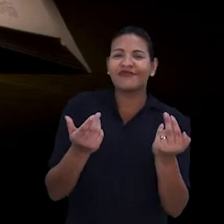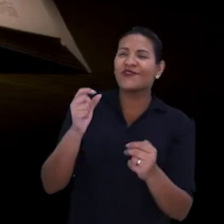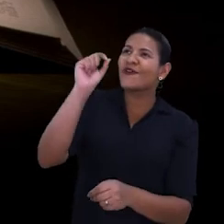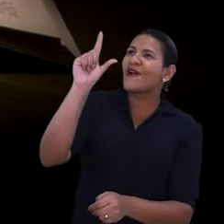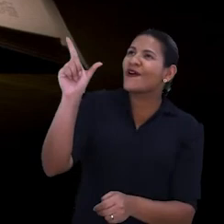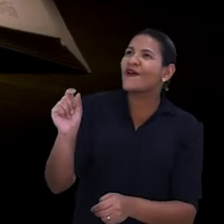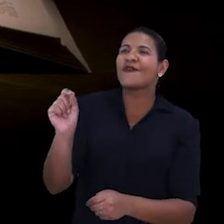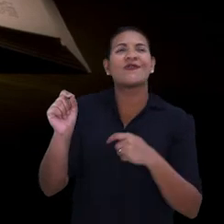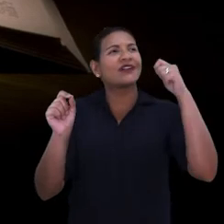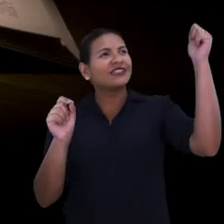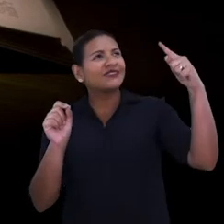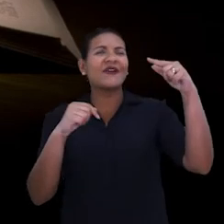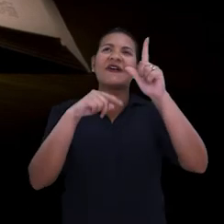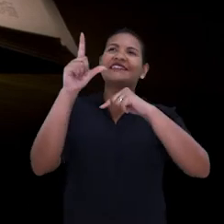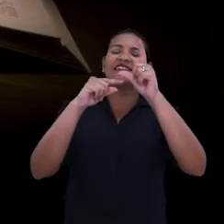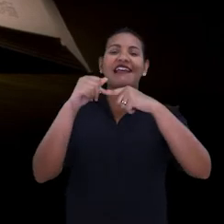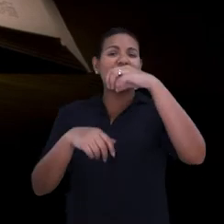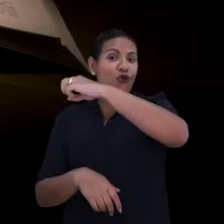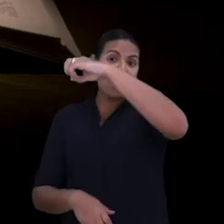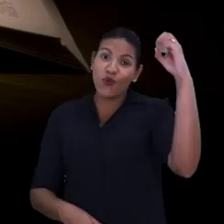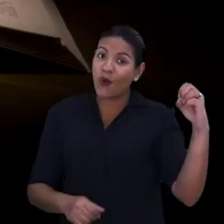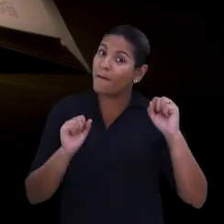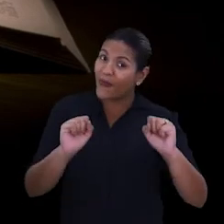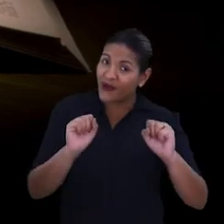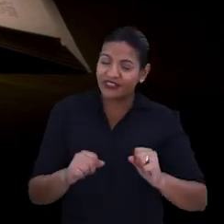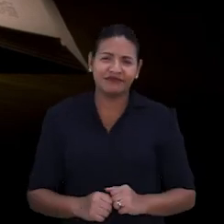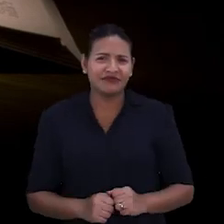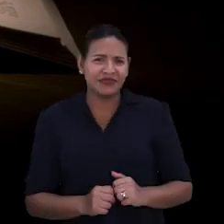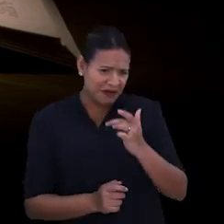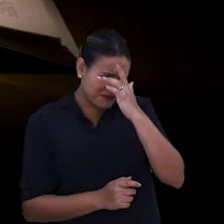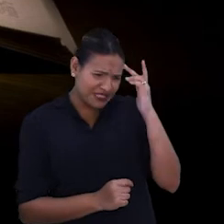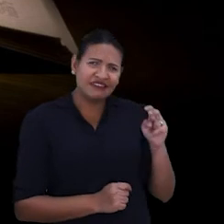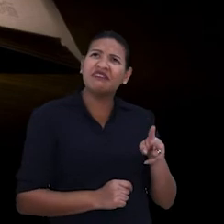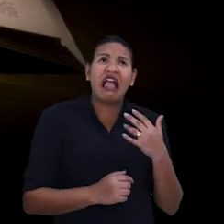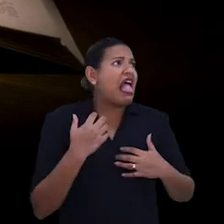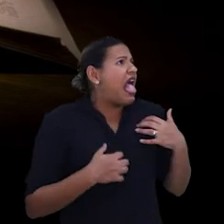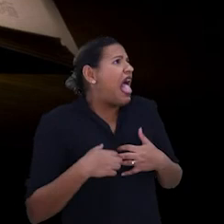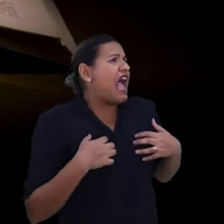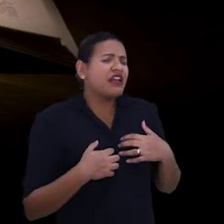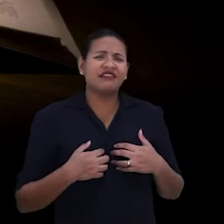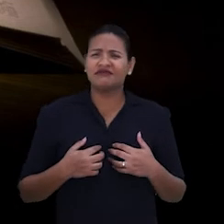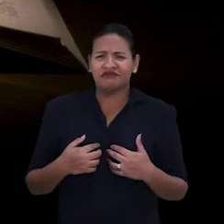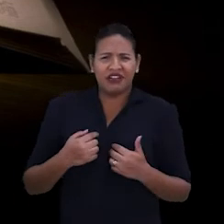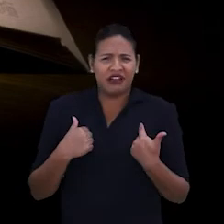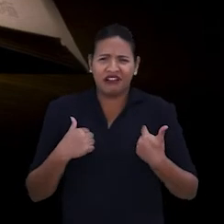estrelas. Por que as pessoas andavam tão apavoradas? A mim não me causava medo nenhum.